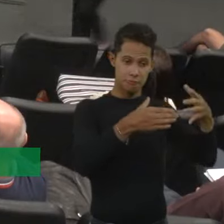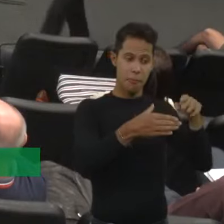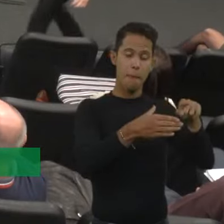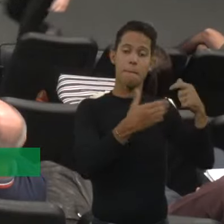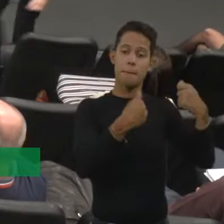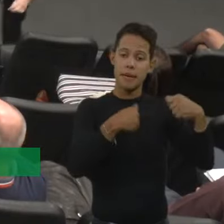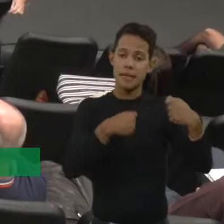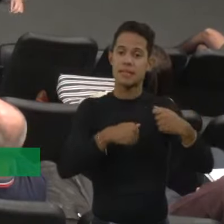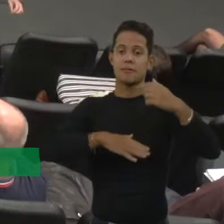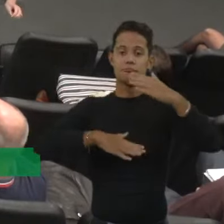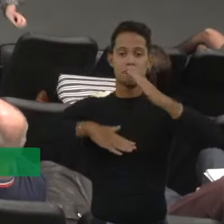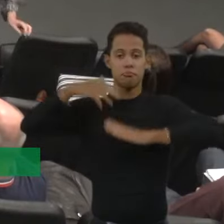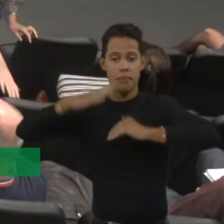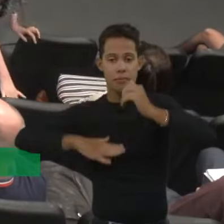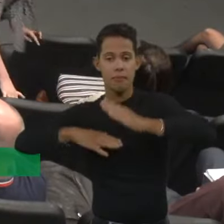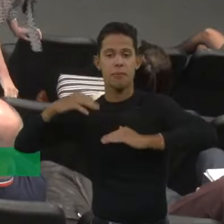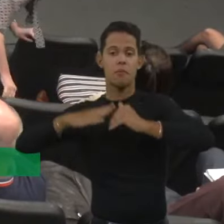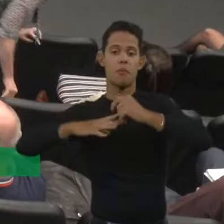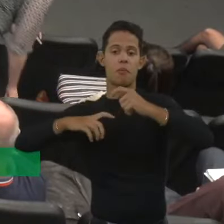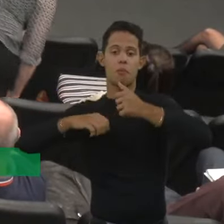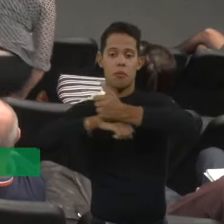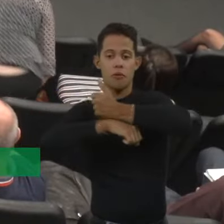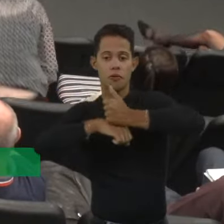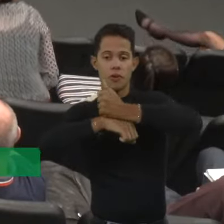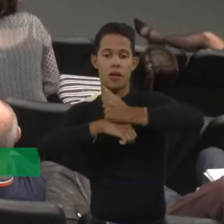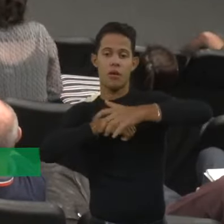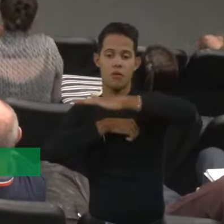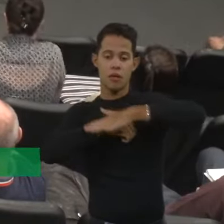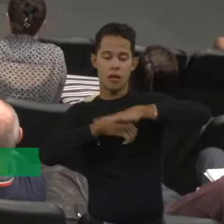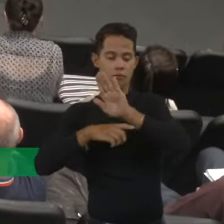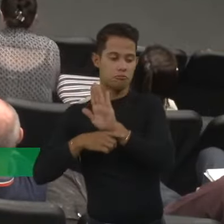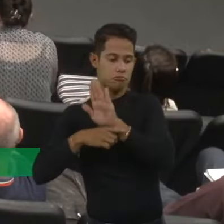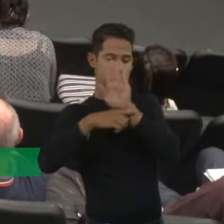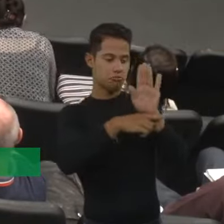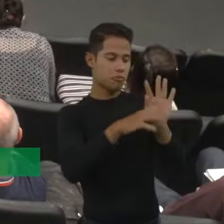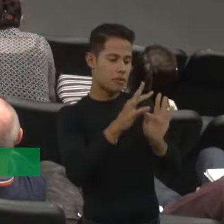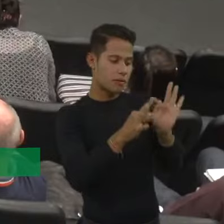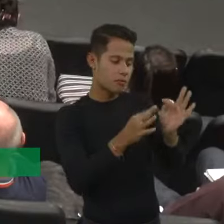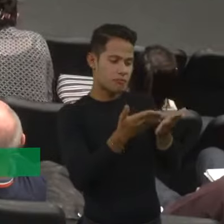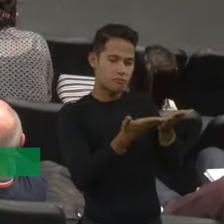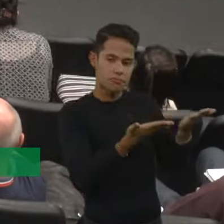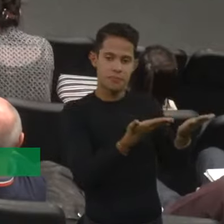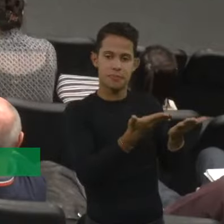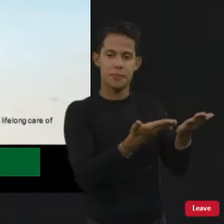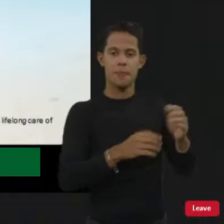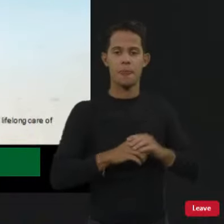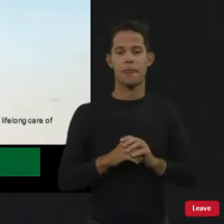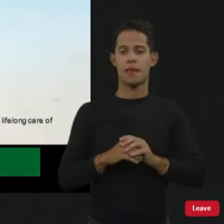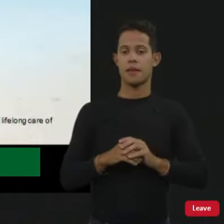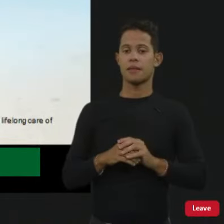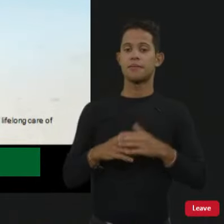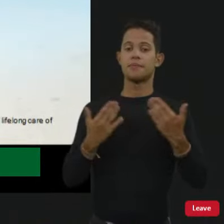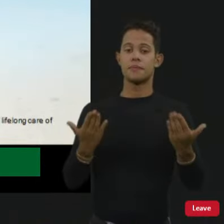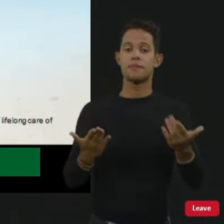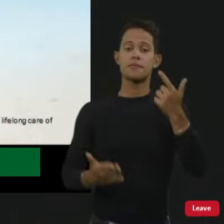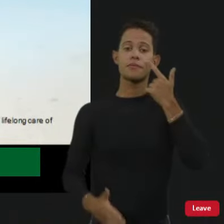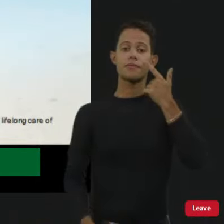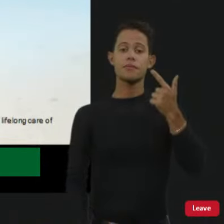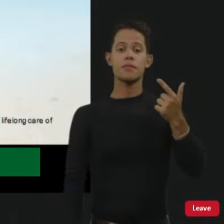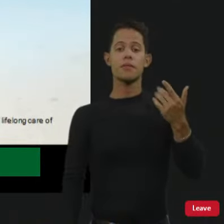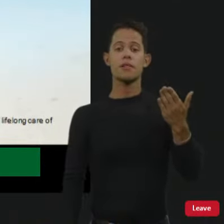com custo bastante acentuado. Então, o forame magno, até 1 ano de idade, ele